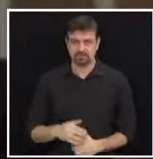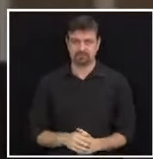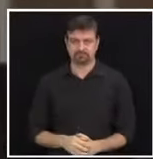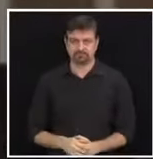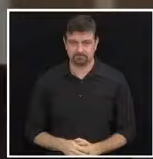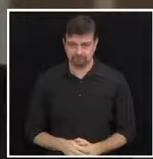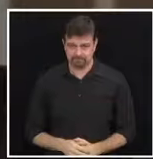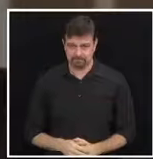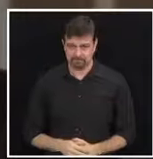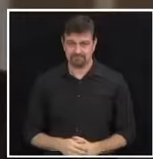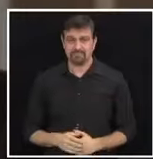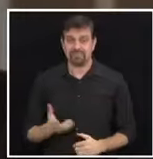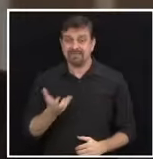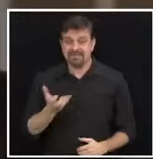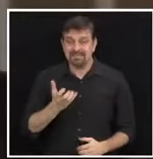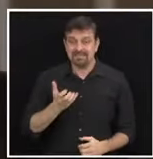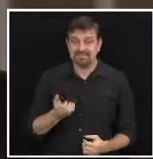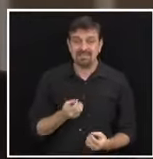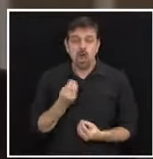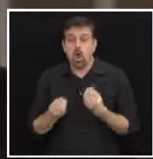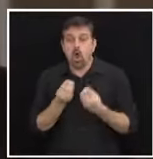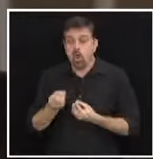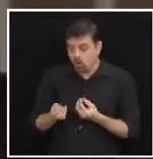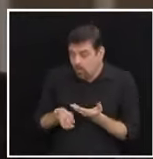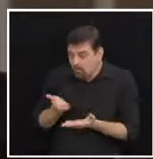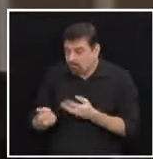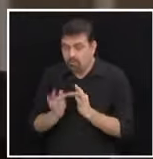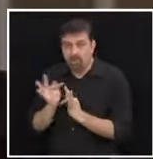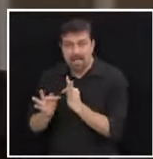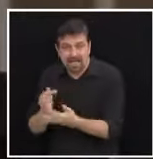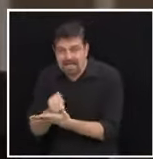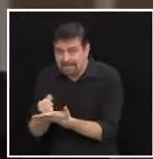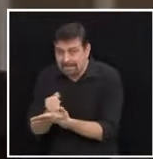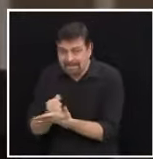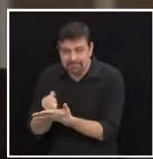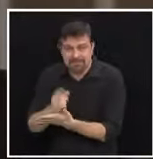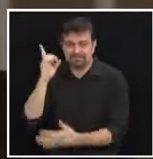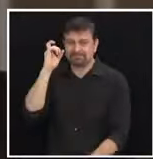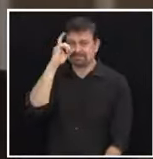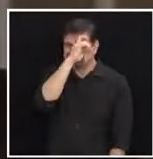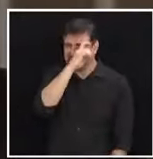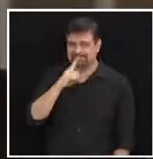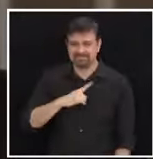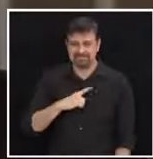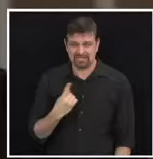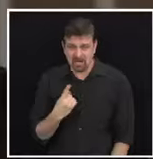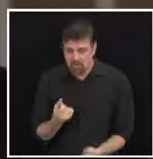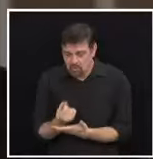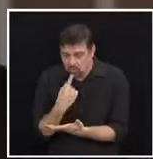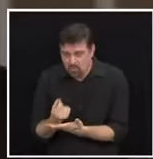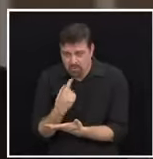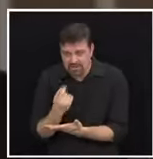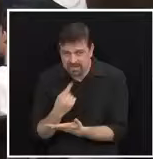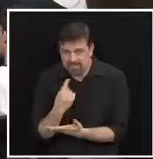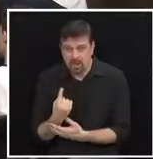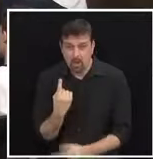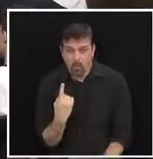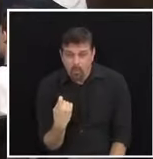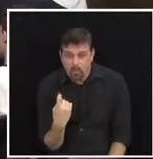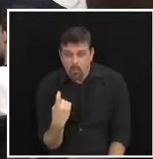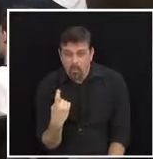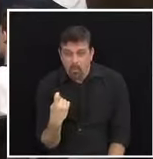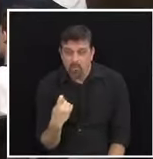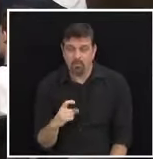que era a busca desse tratamento, que era muito difícil de você conseguir tomar o interferon, que o